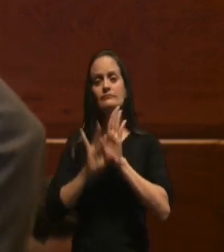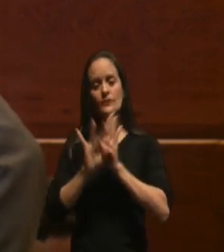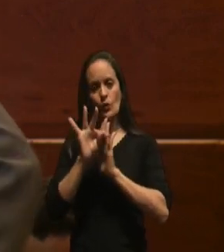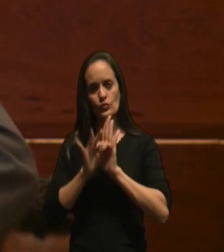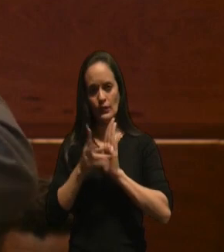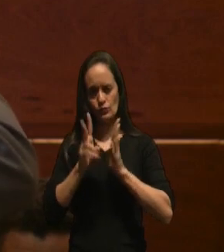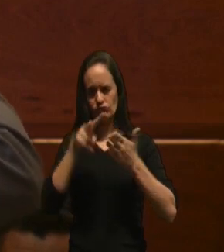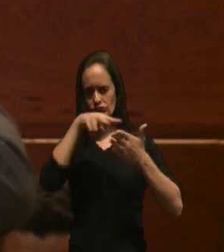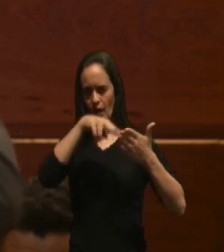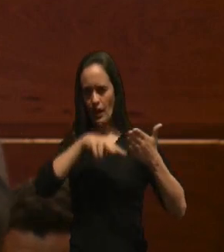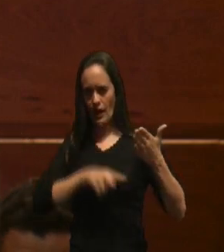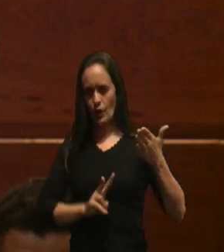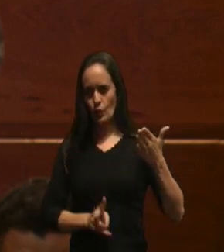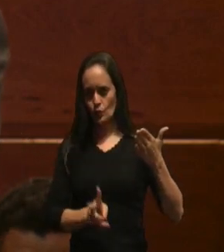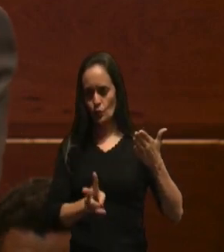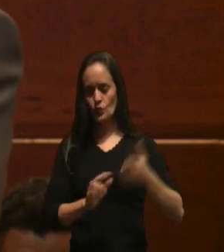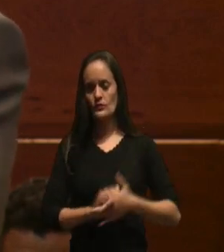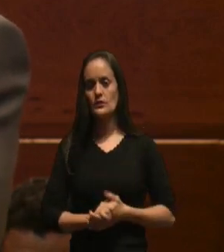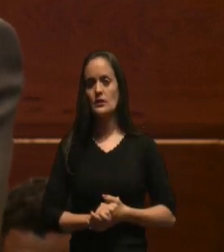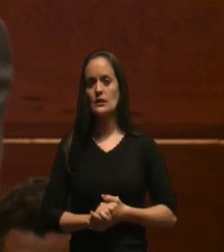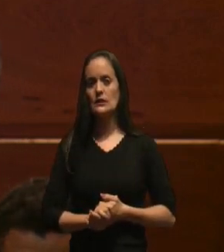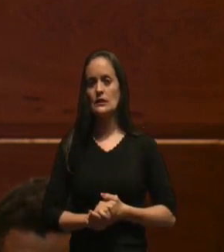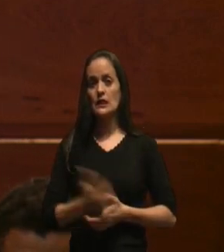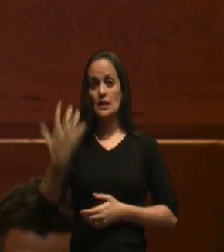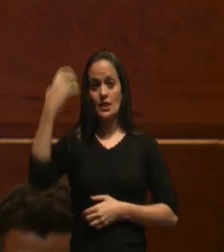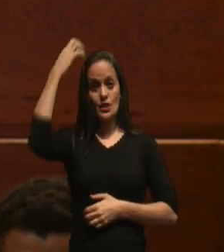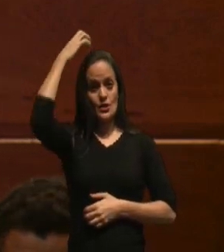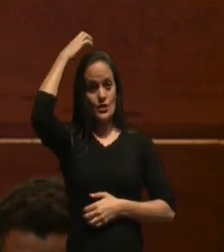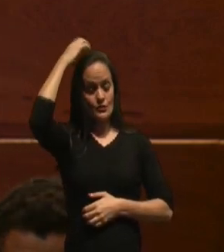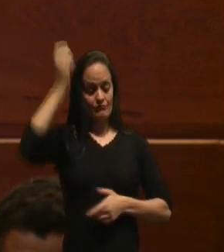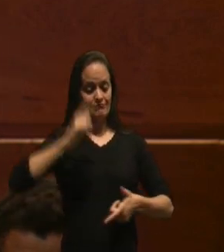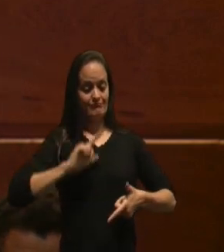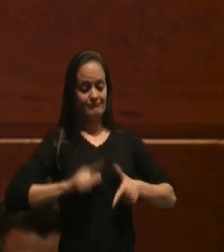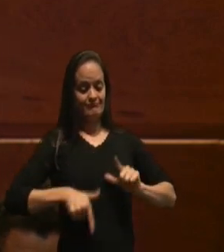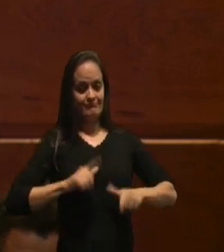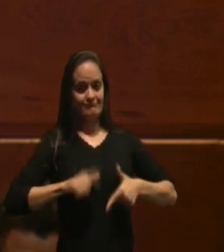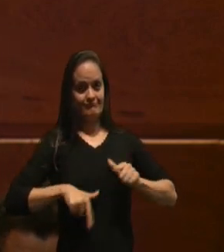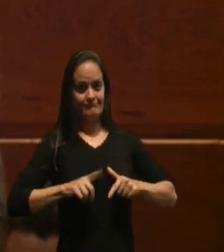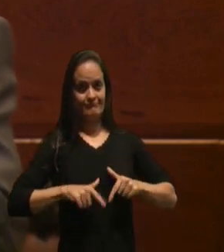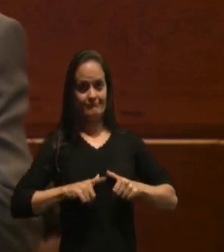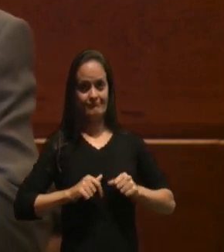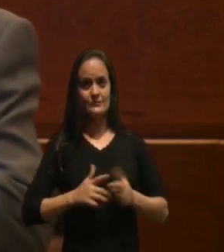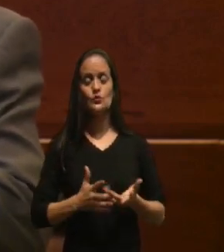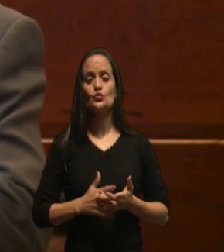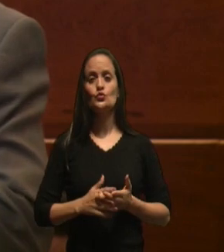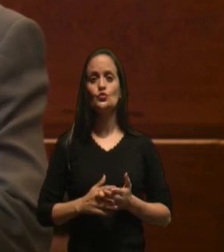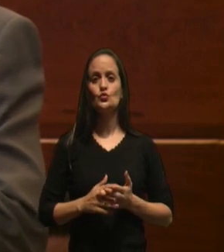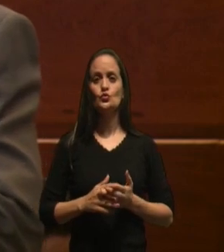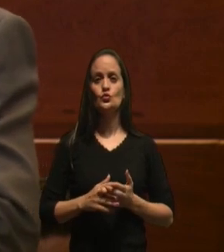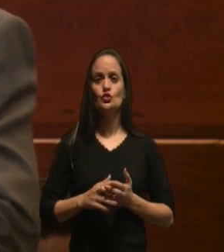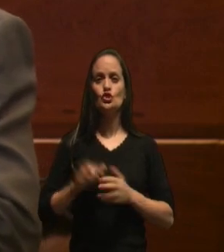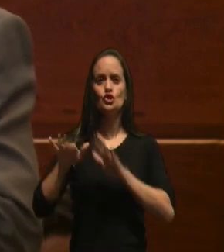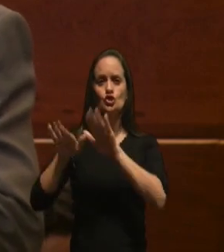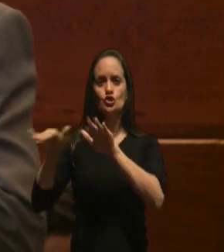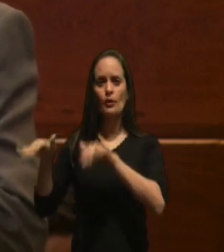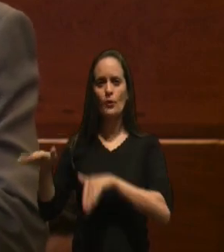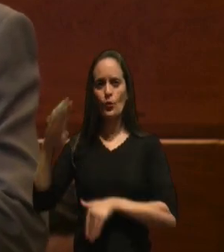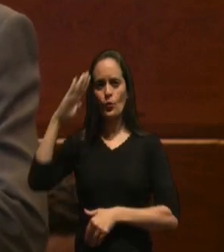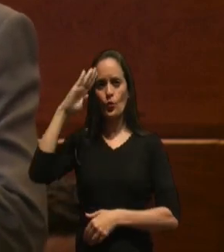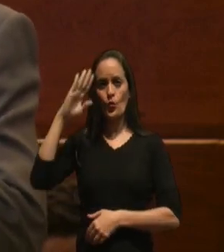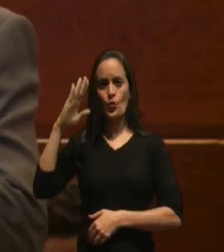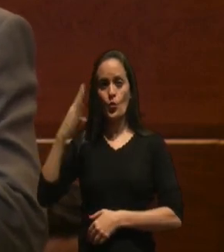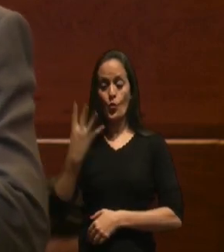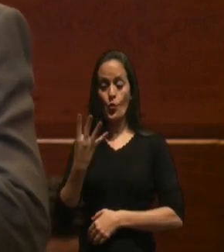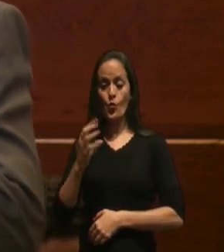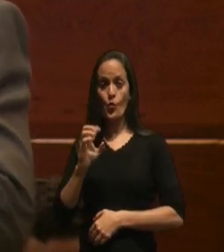esta leitura, que o rei de Israel ajuntou todos os seus profetas ali, 400 homens,